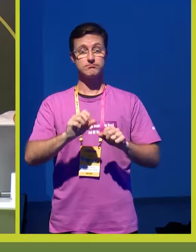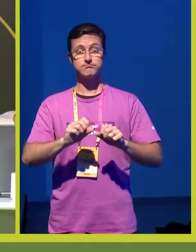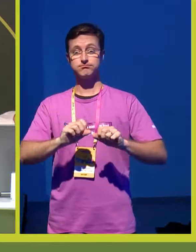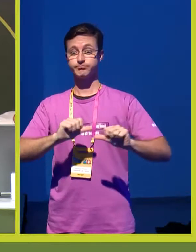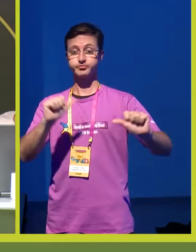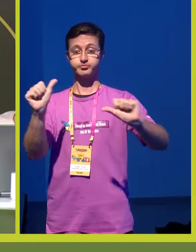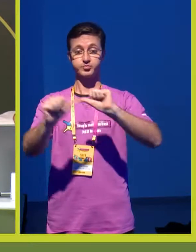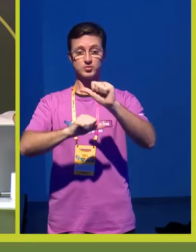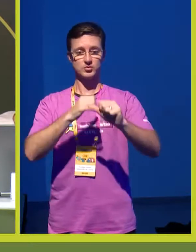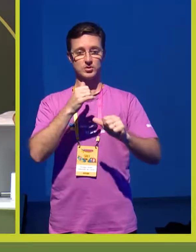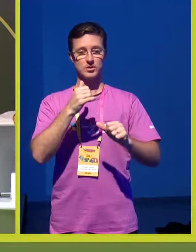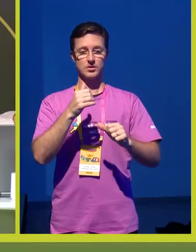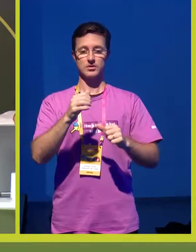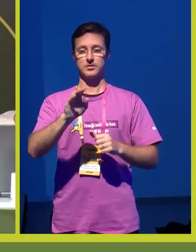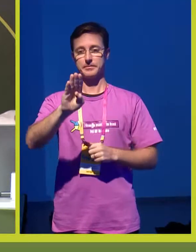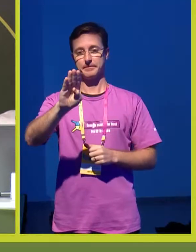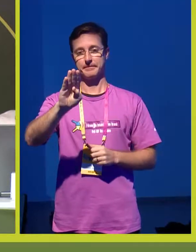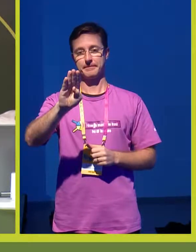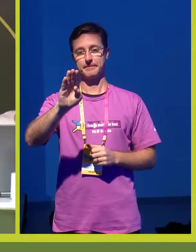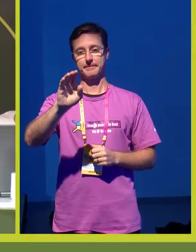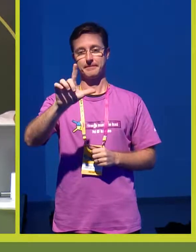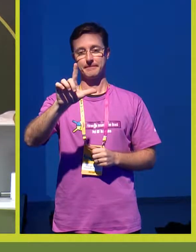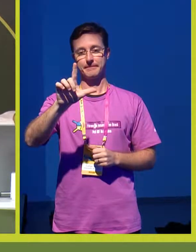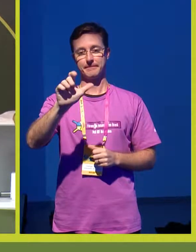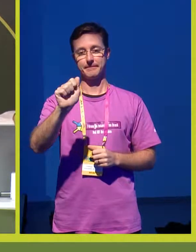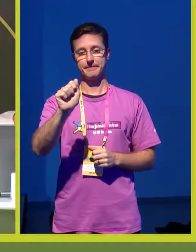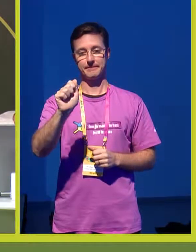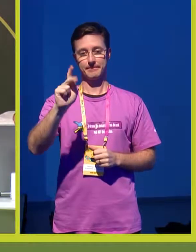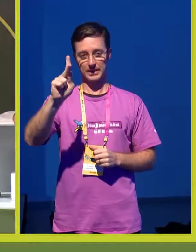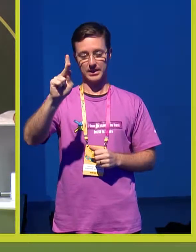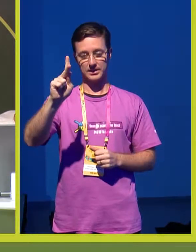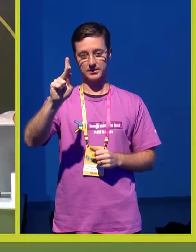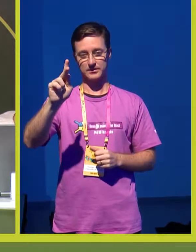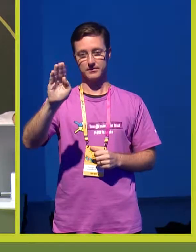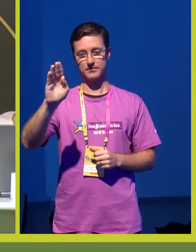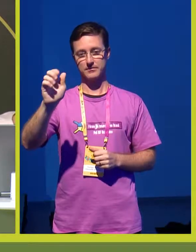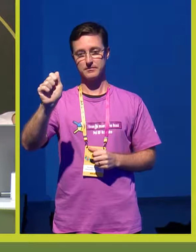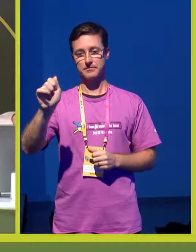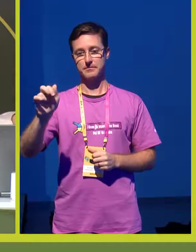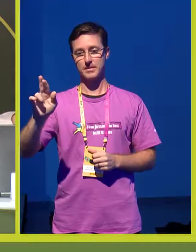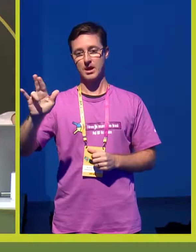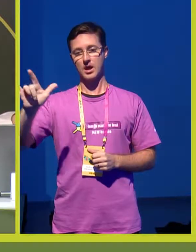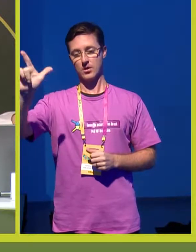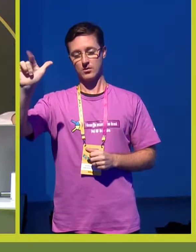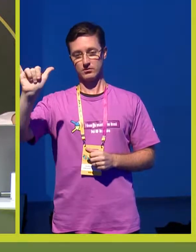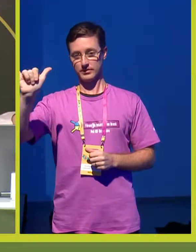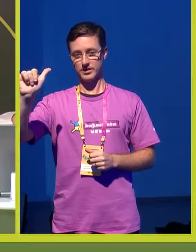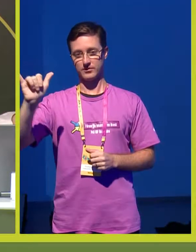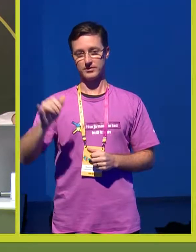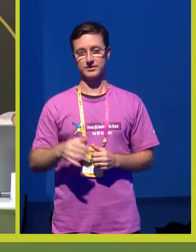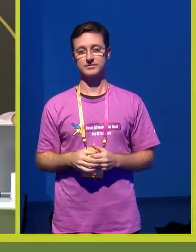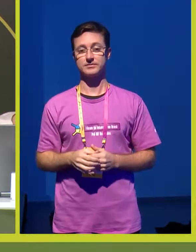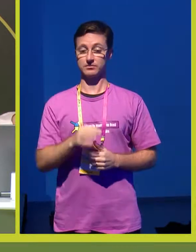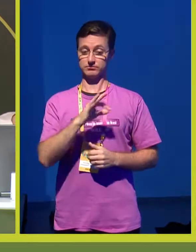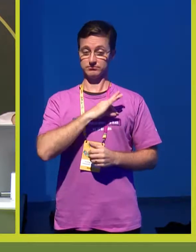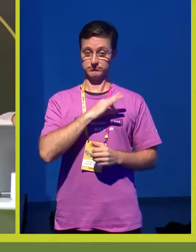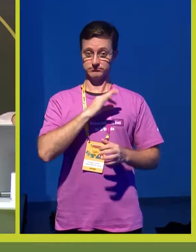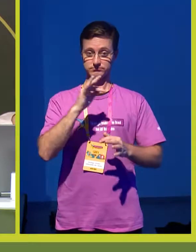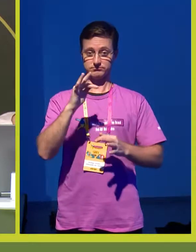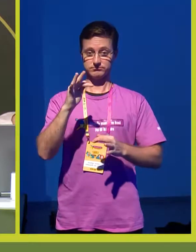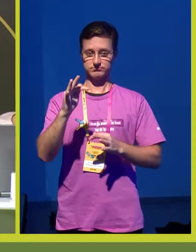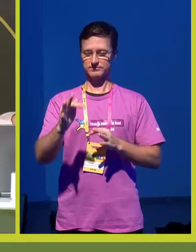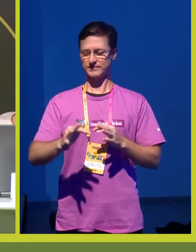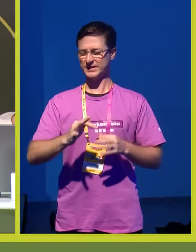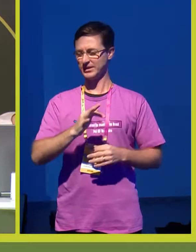e que, na época, ainda não podia ser interceptado. A Polícia Federal fez um